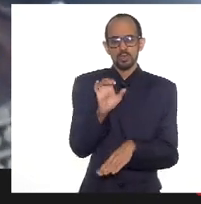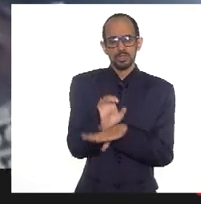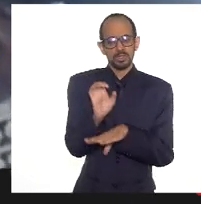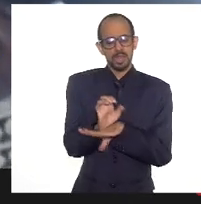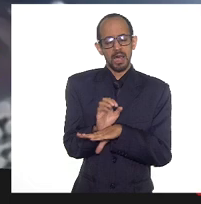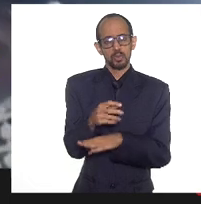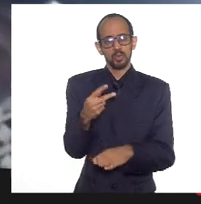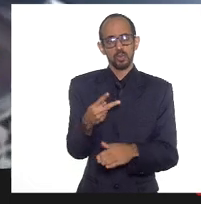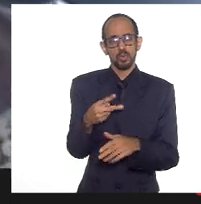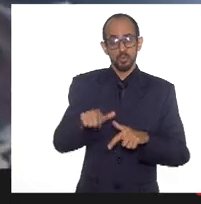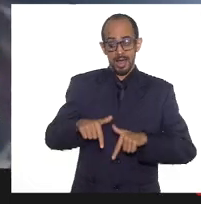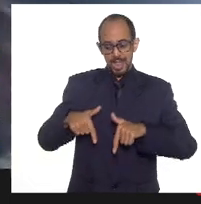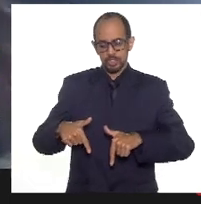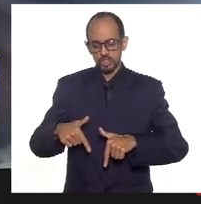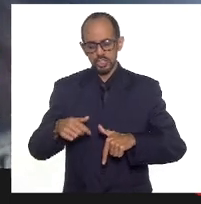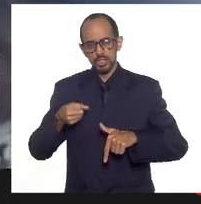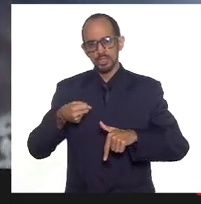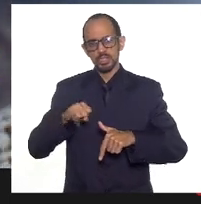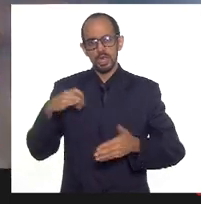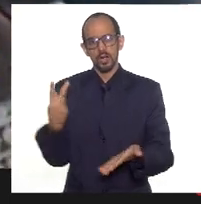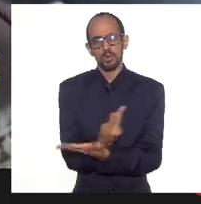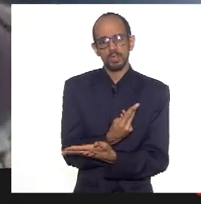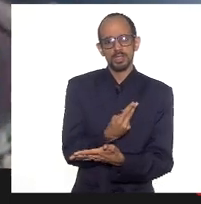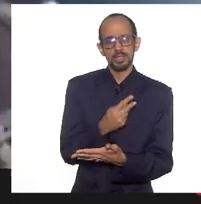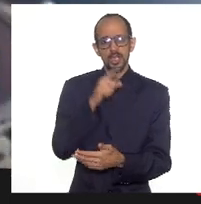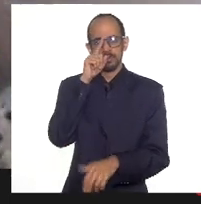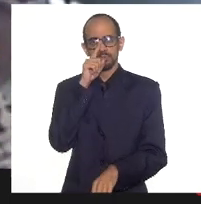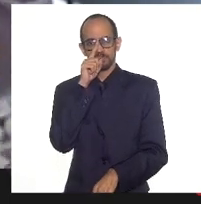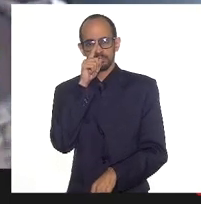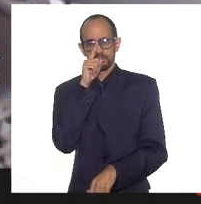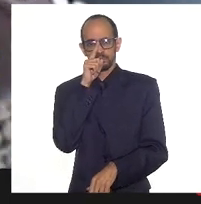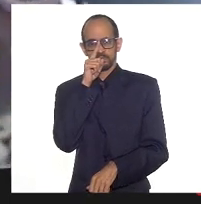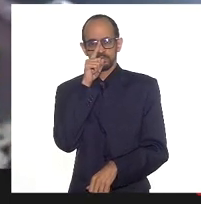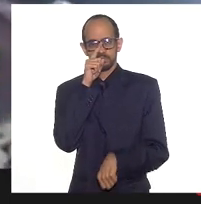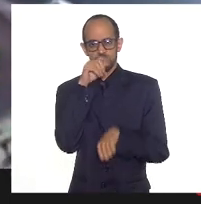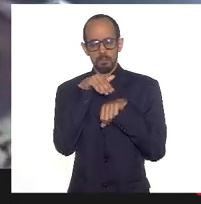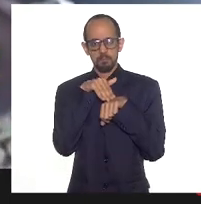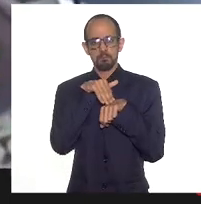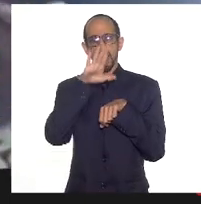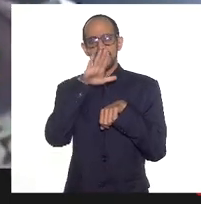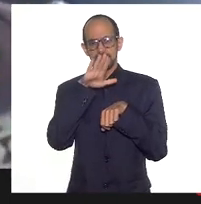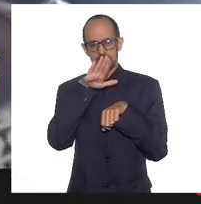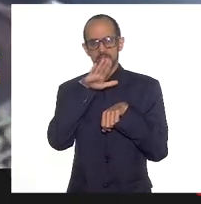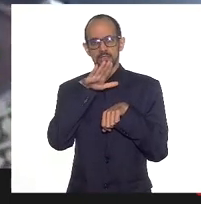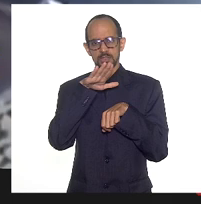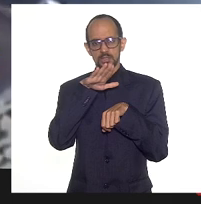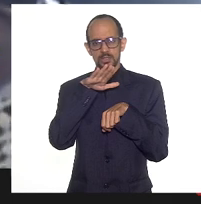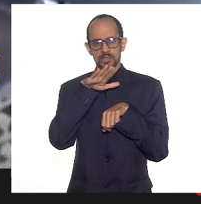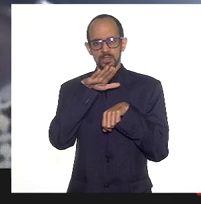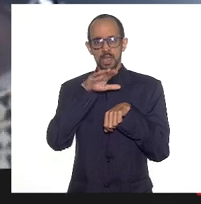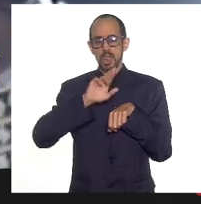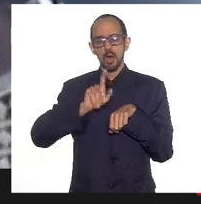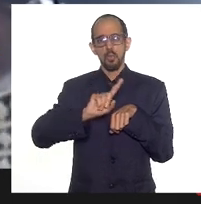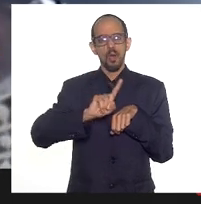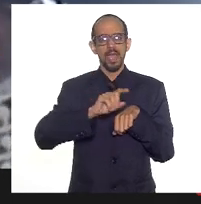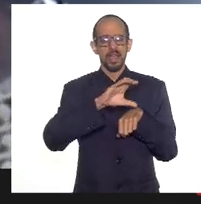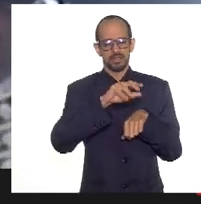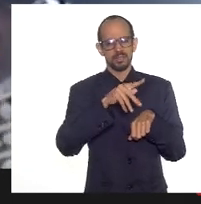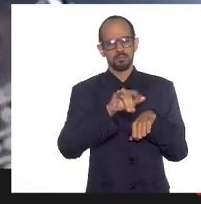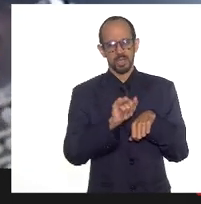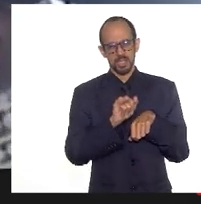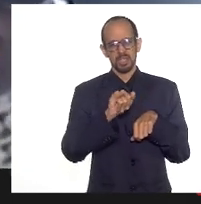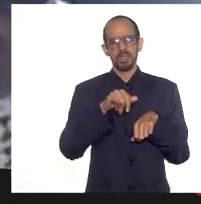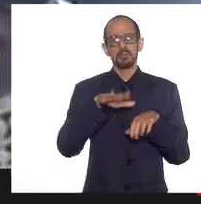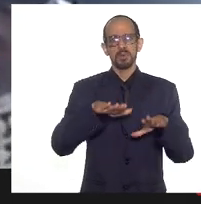casos crescer, né? Que, obviamente, não é o caso da CPI, mas eu estou pensando as políticas públicas no conjunto delas, né?